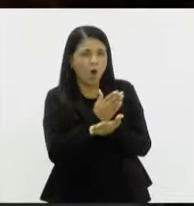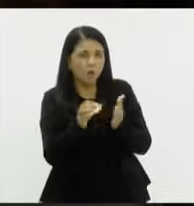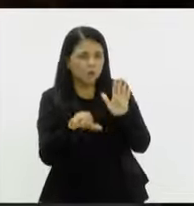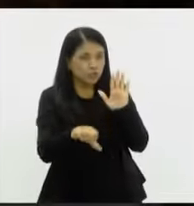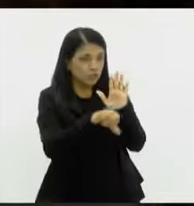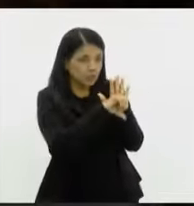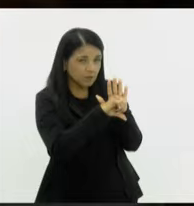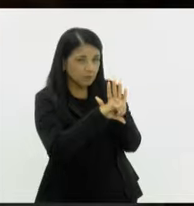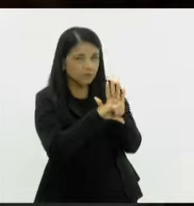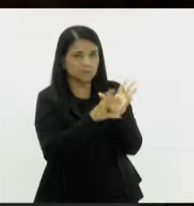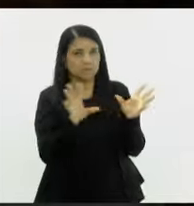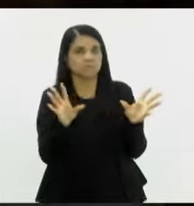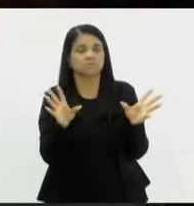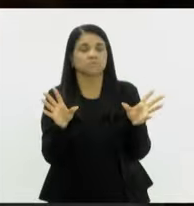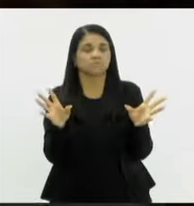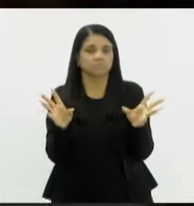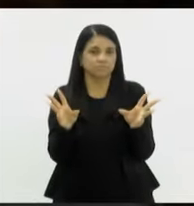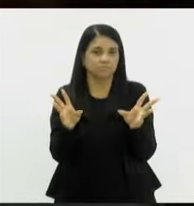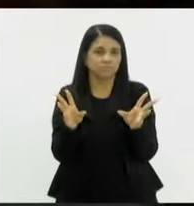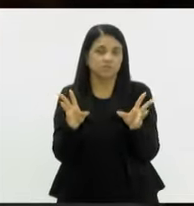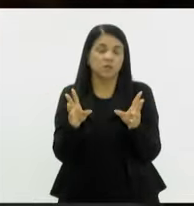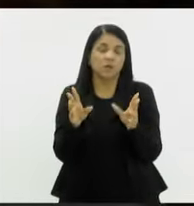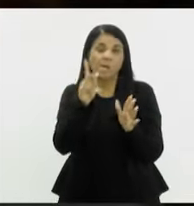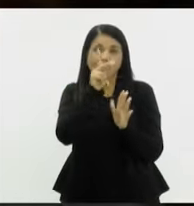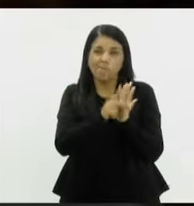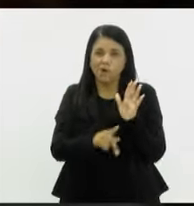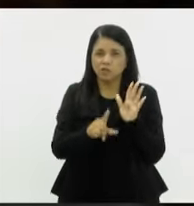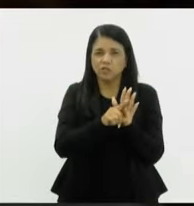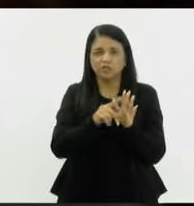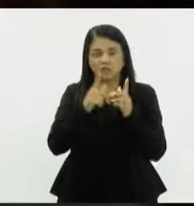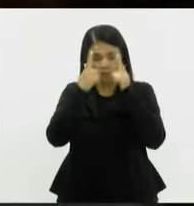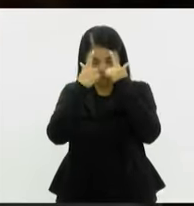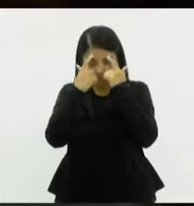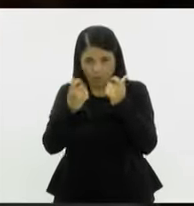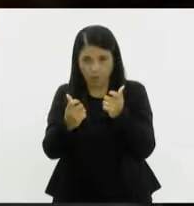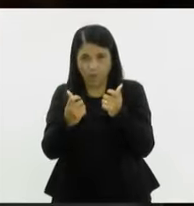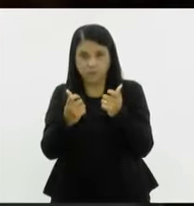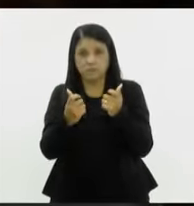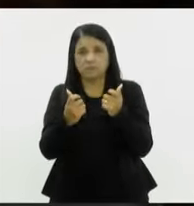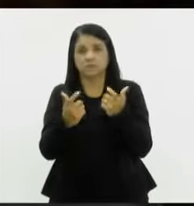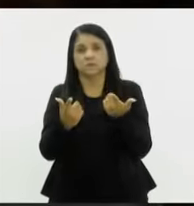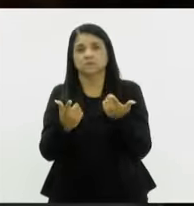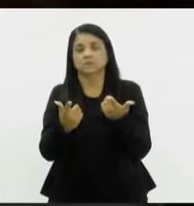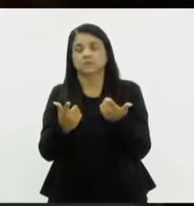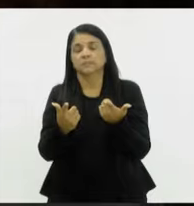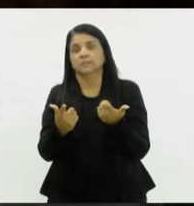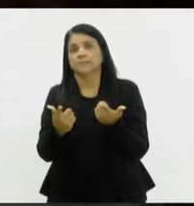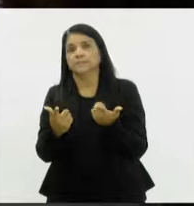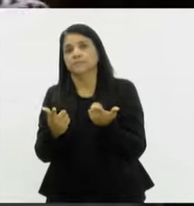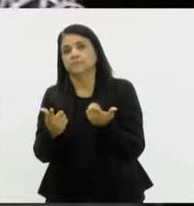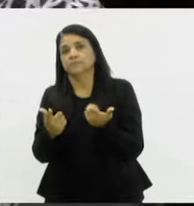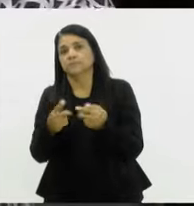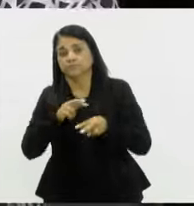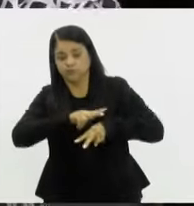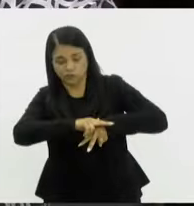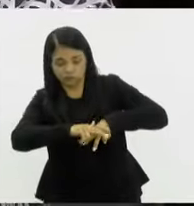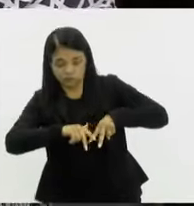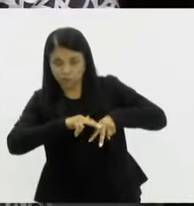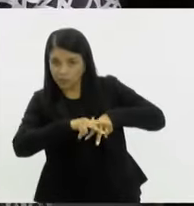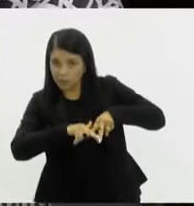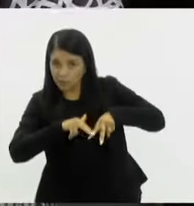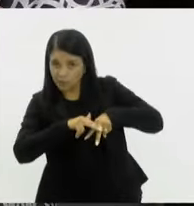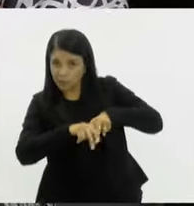condutas que é o projeto de violência política OB ou política eh de gênero Na